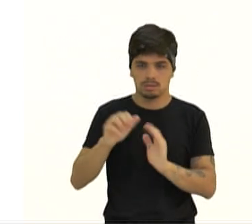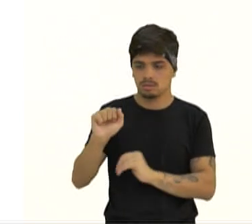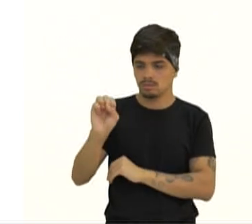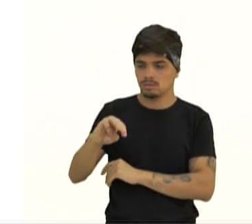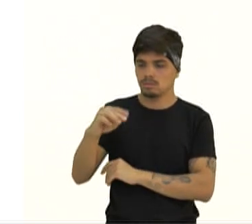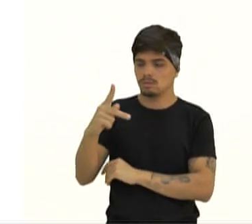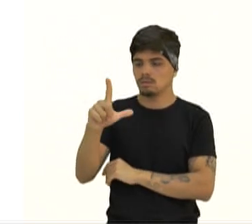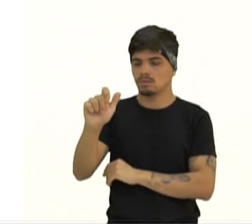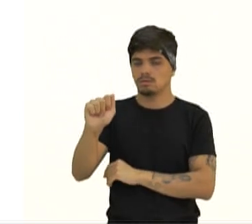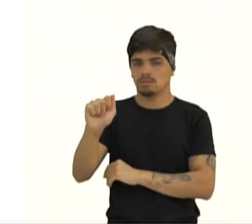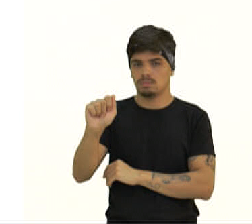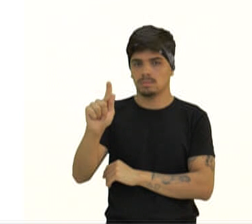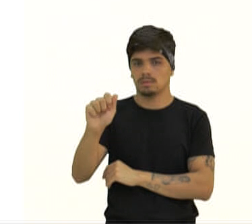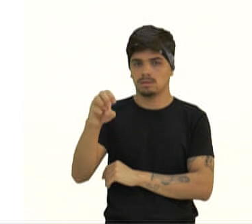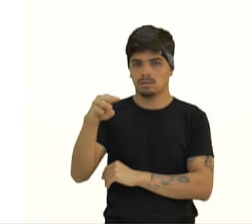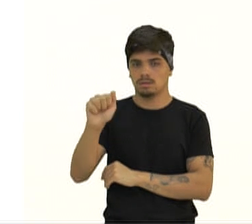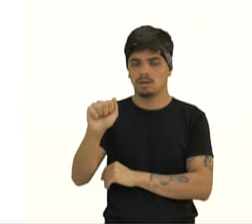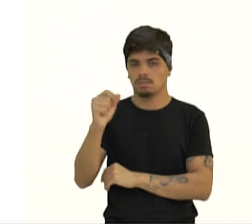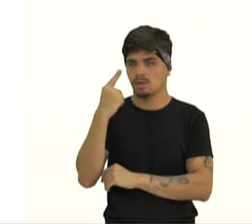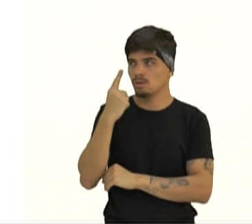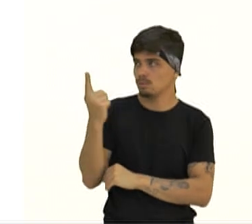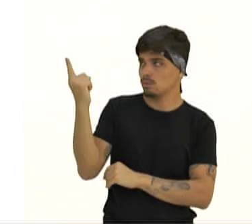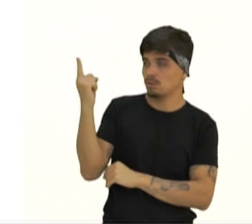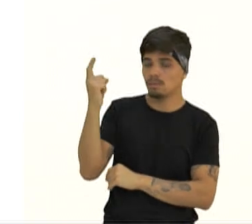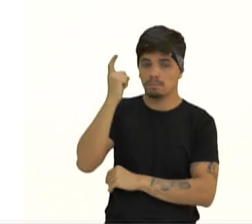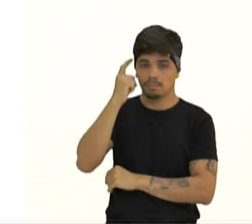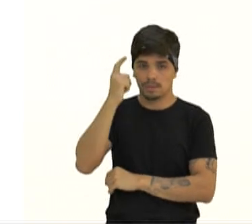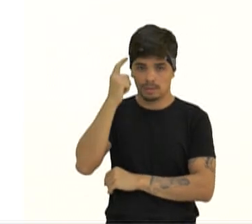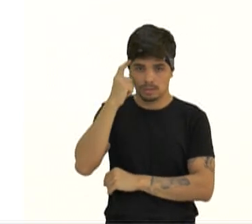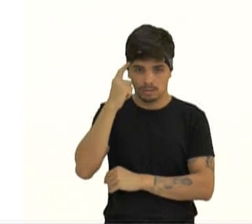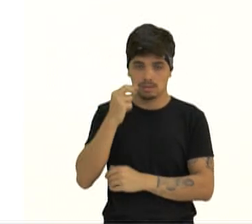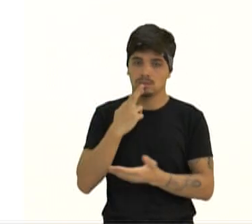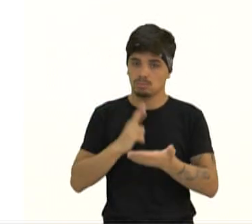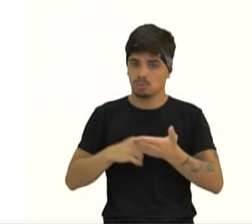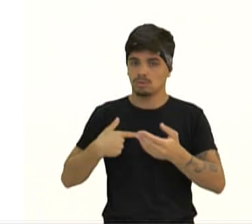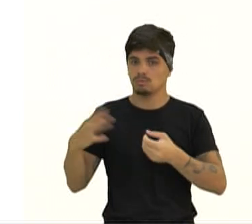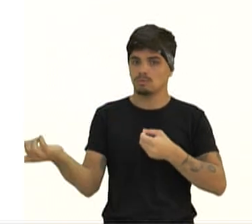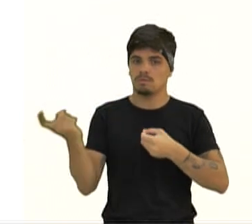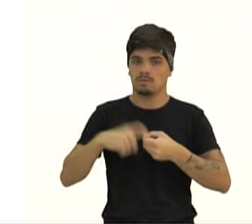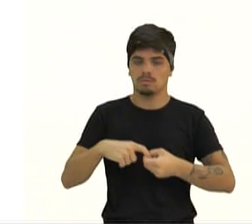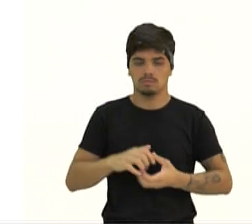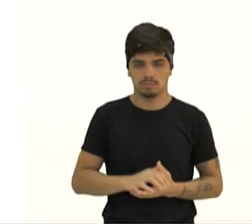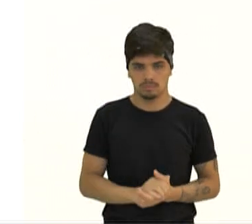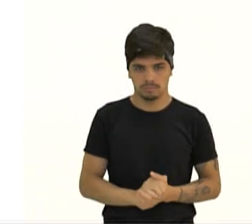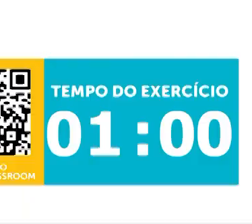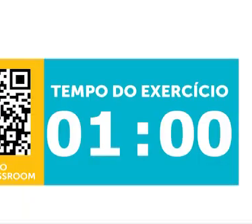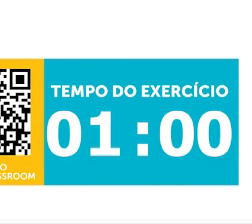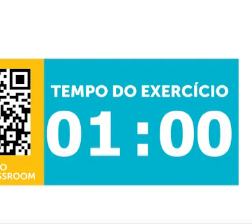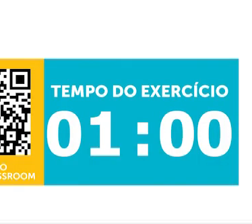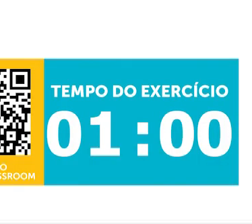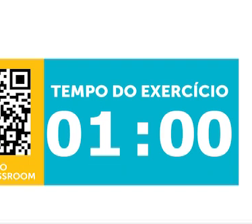Ampla Gama de níveis tente pouquinho e eu já retorno à